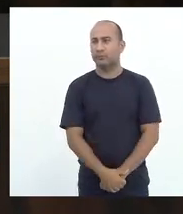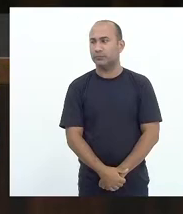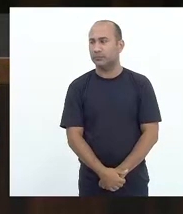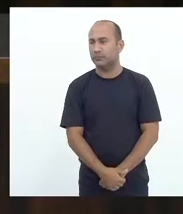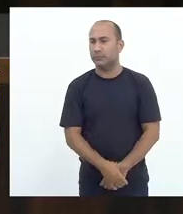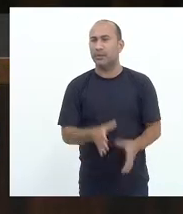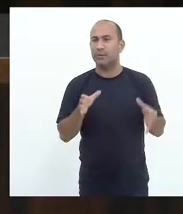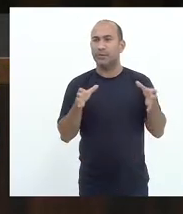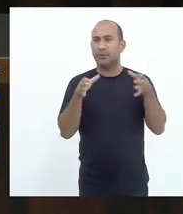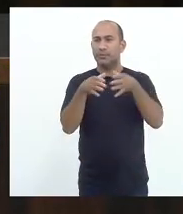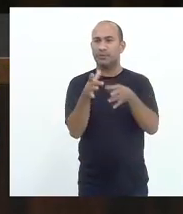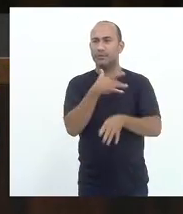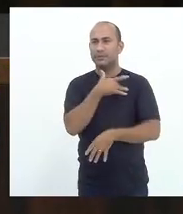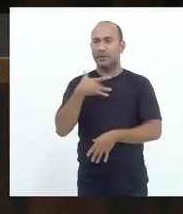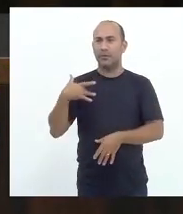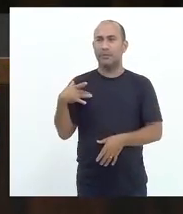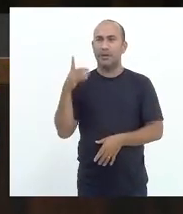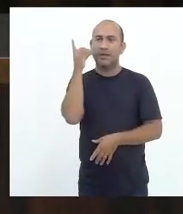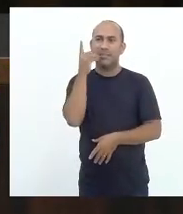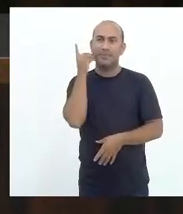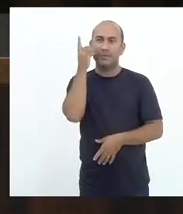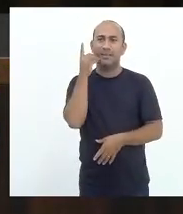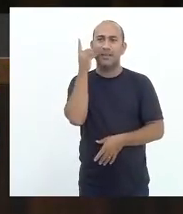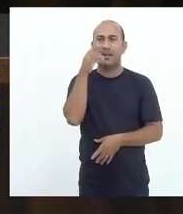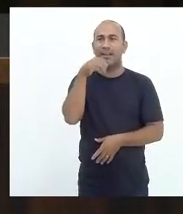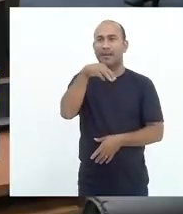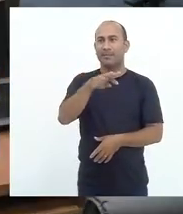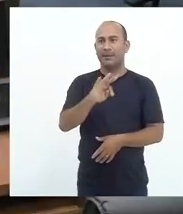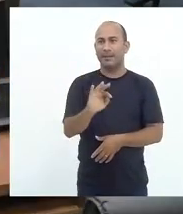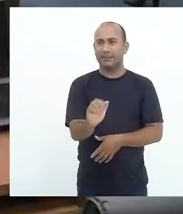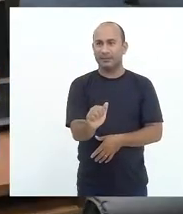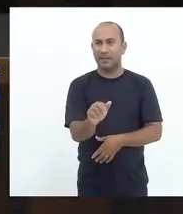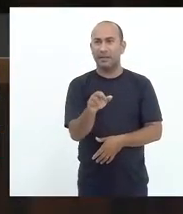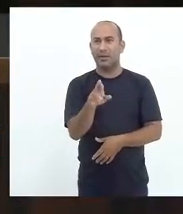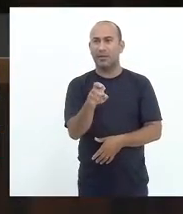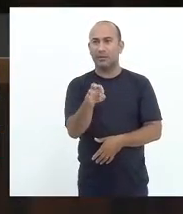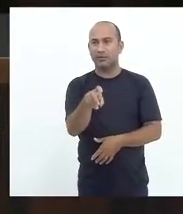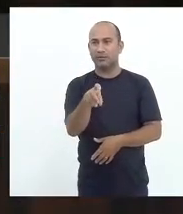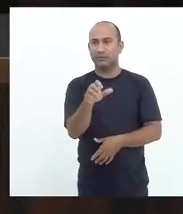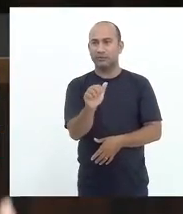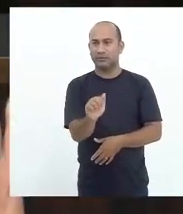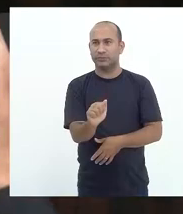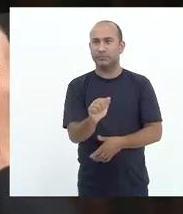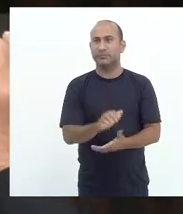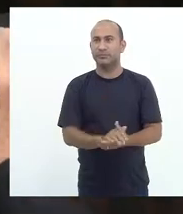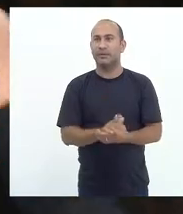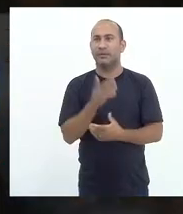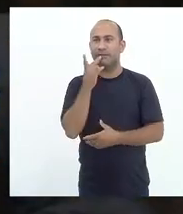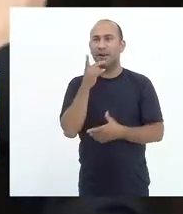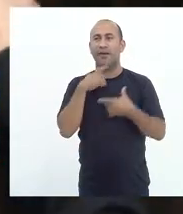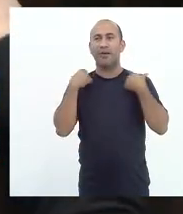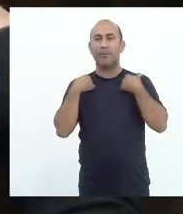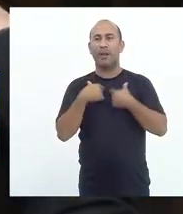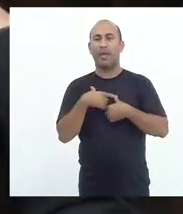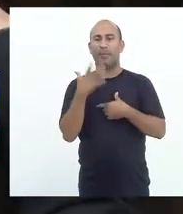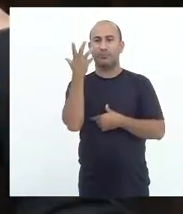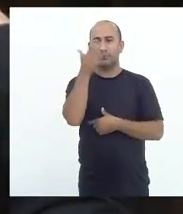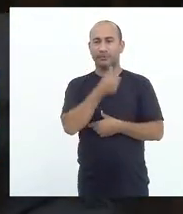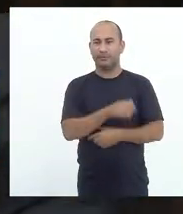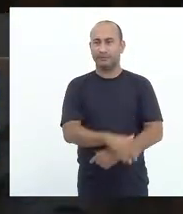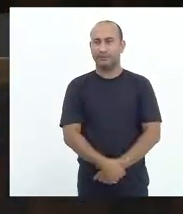Pela Comissão de Saúde, deputada Marta Rocha, dizer que o colar de Vossa Excelência está lindo.